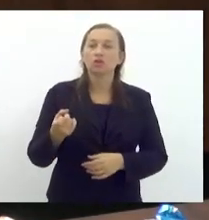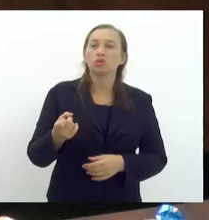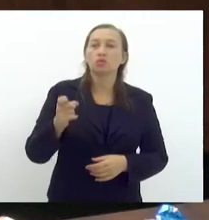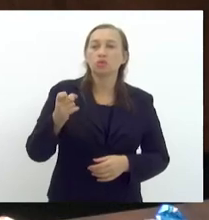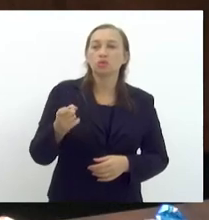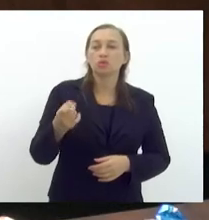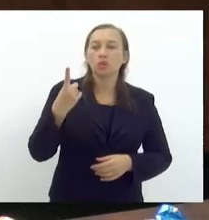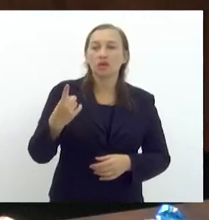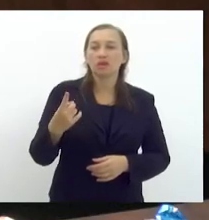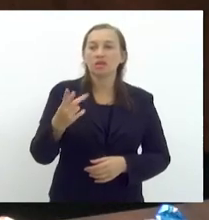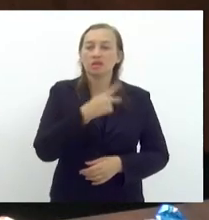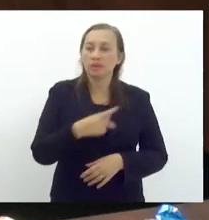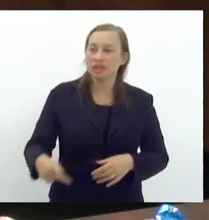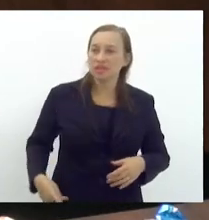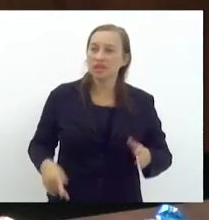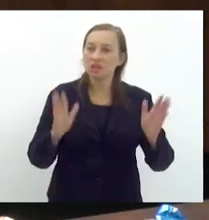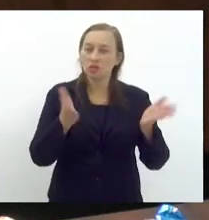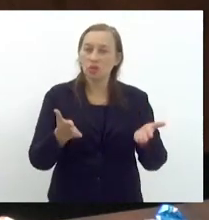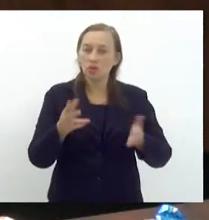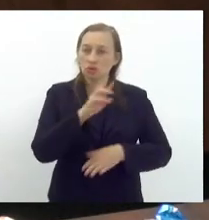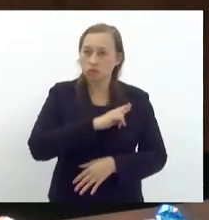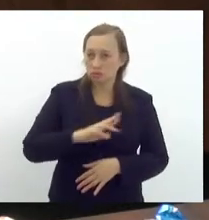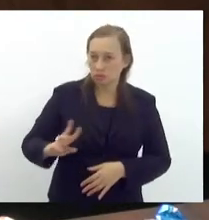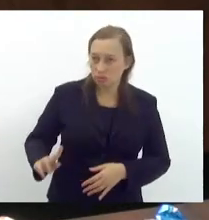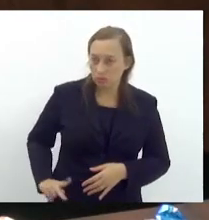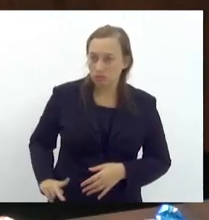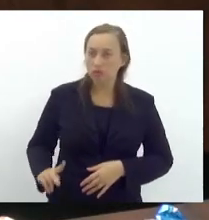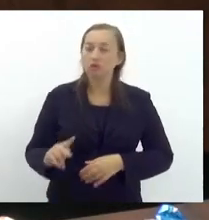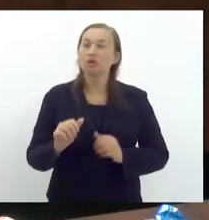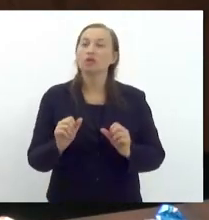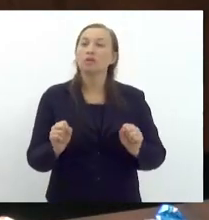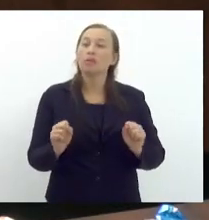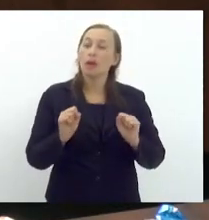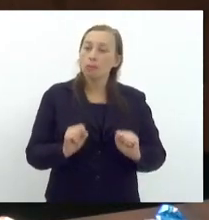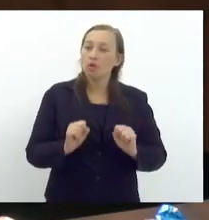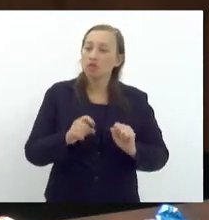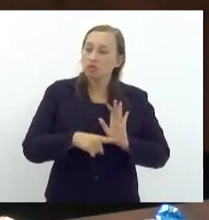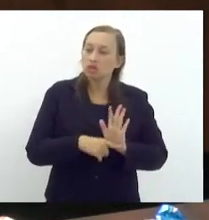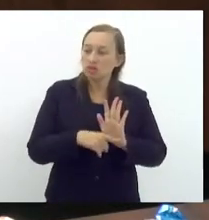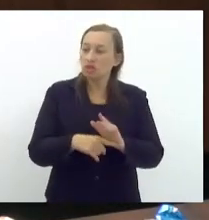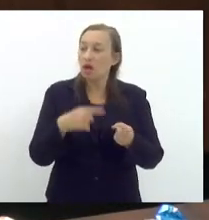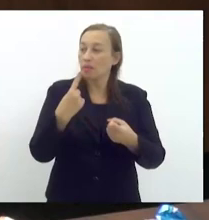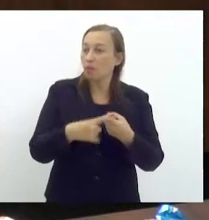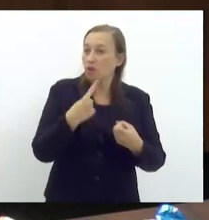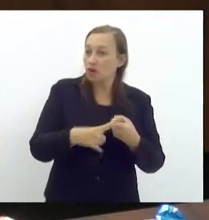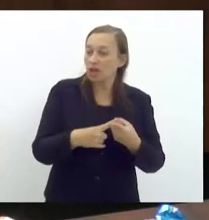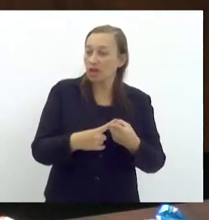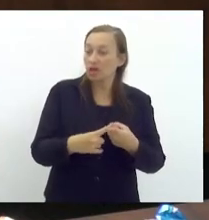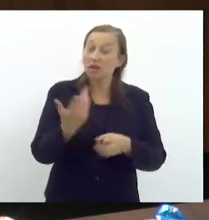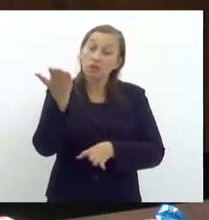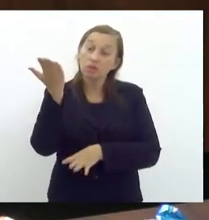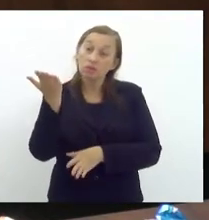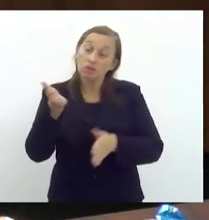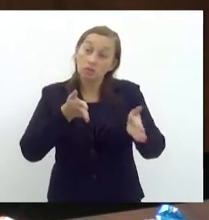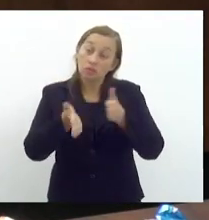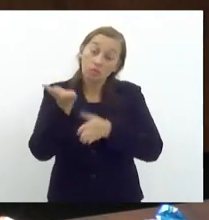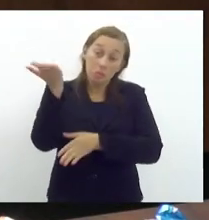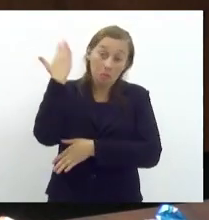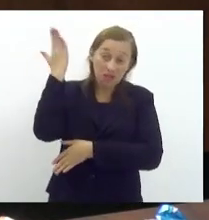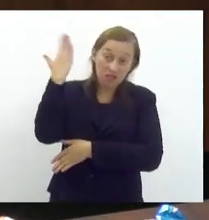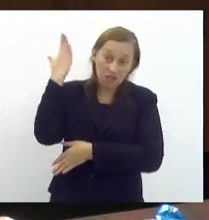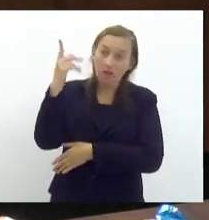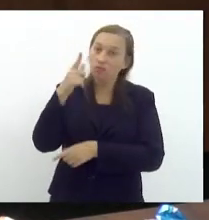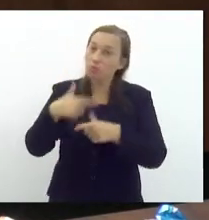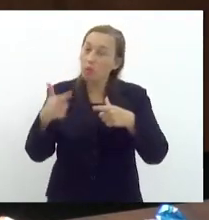assessor direto da presidência da república para que possa também nos auxiliar porque naquele naquela época havia um problema sério